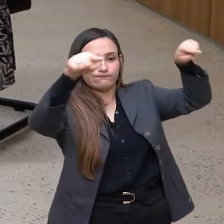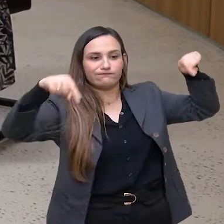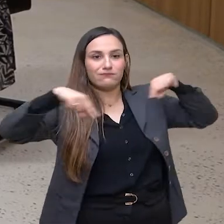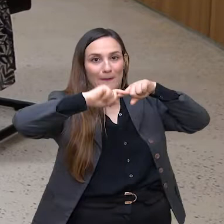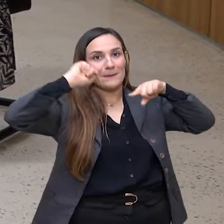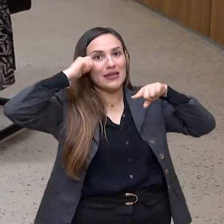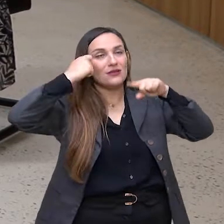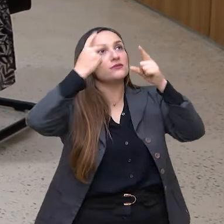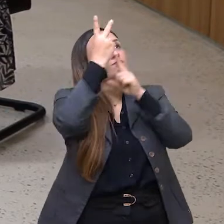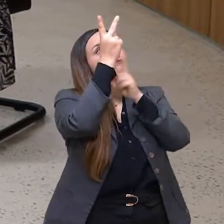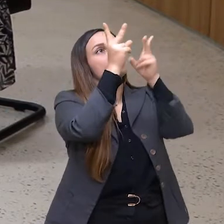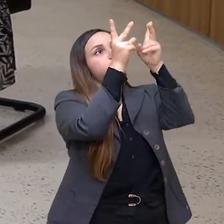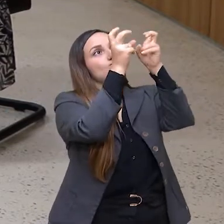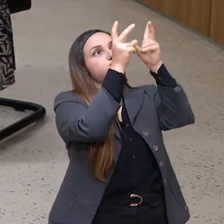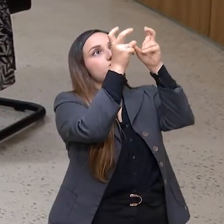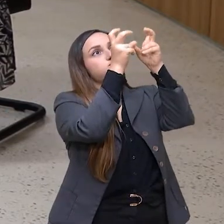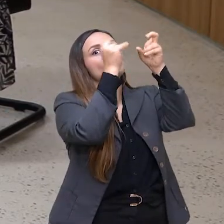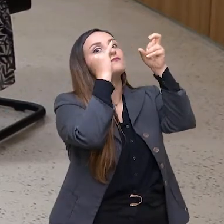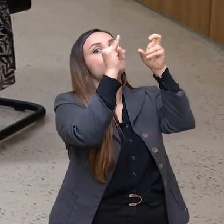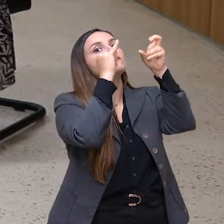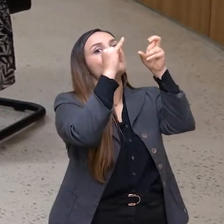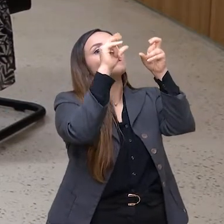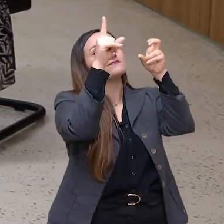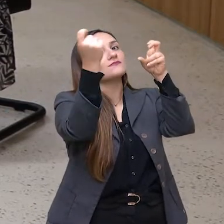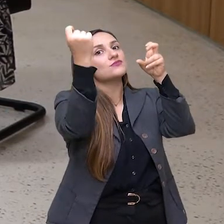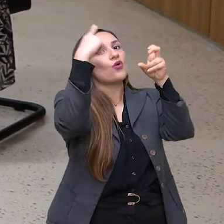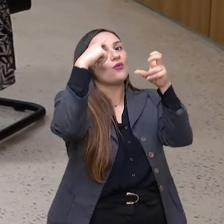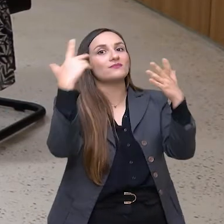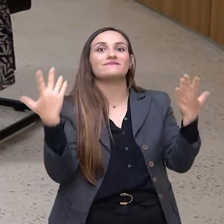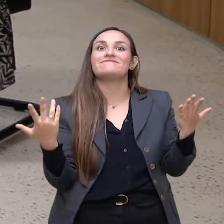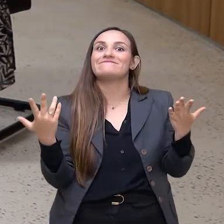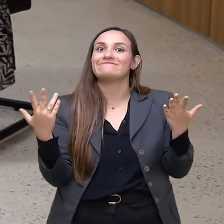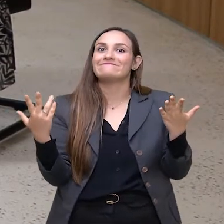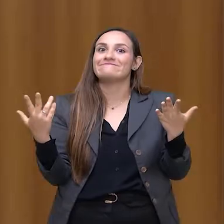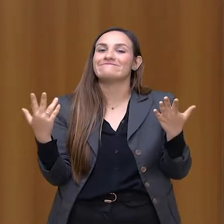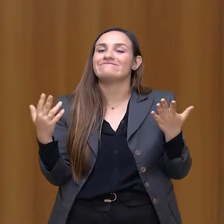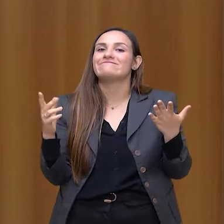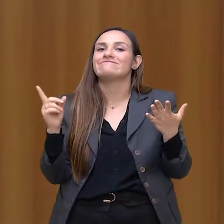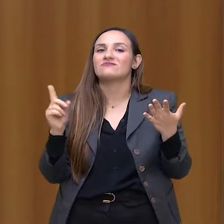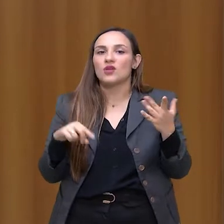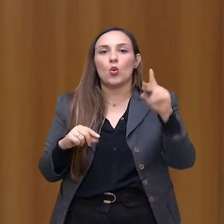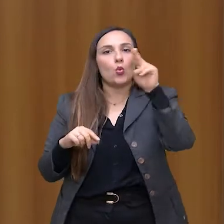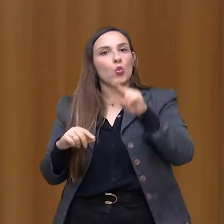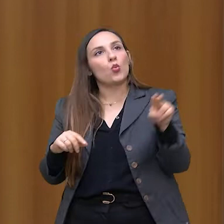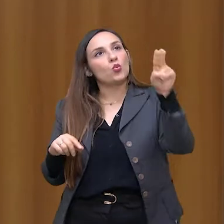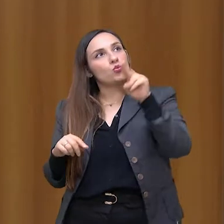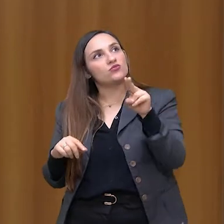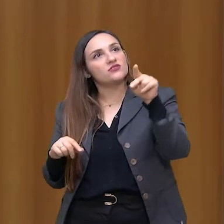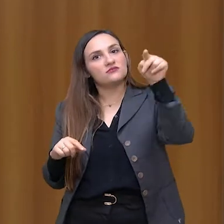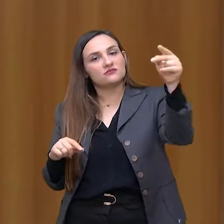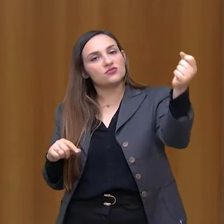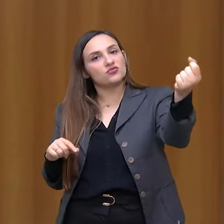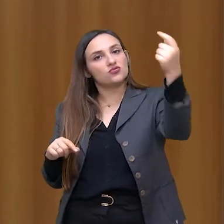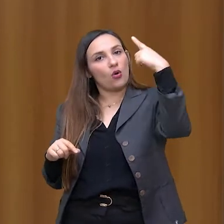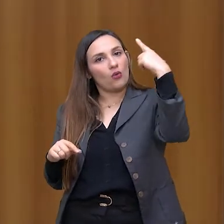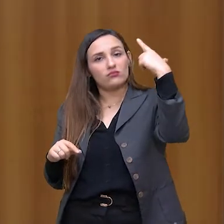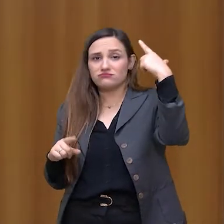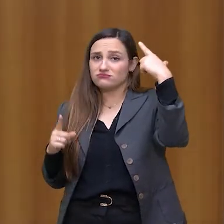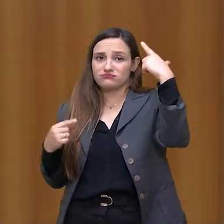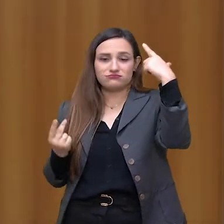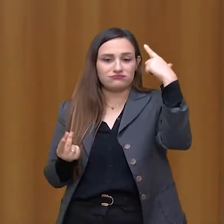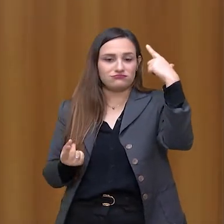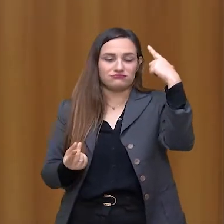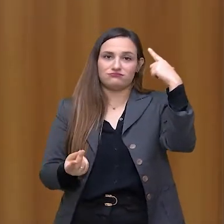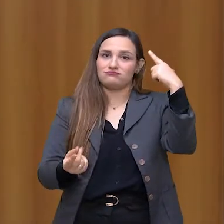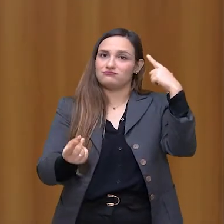solar. Isso aí é uma questão de eficiência utilizando um recurso ambiental infinito, que é o